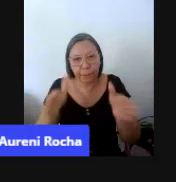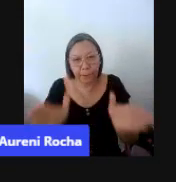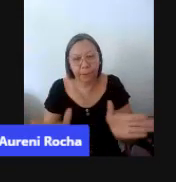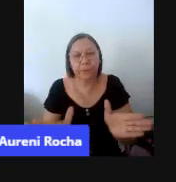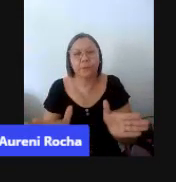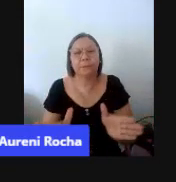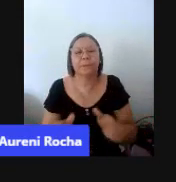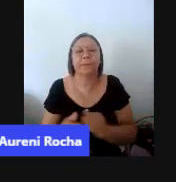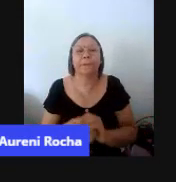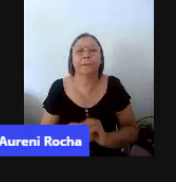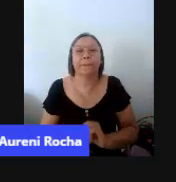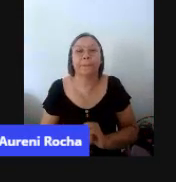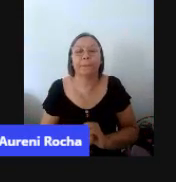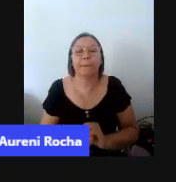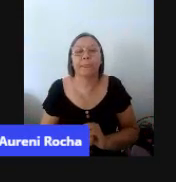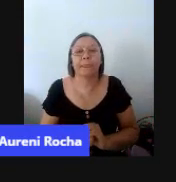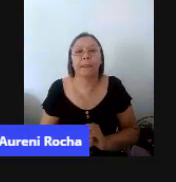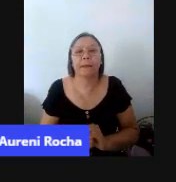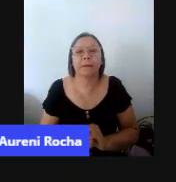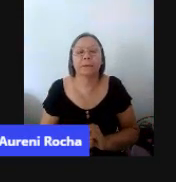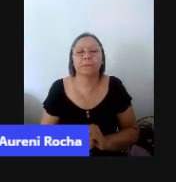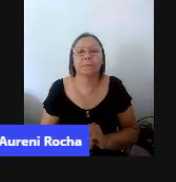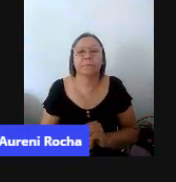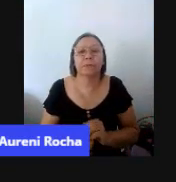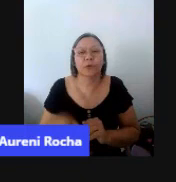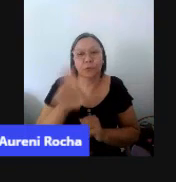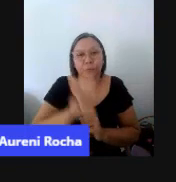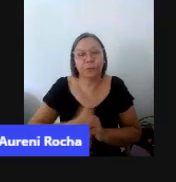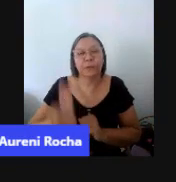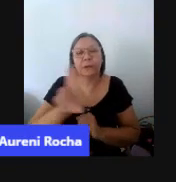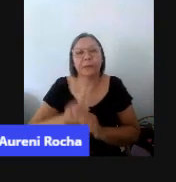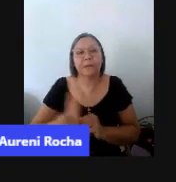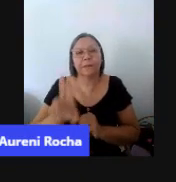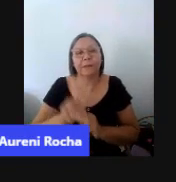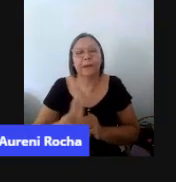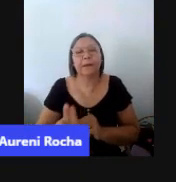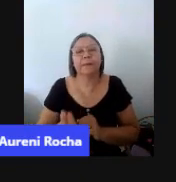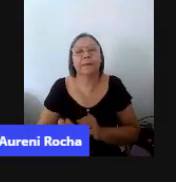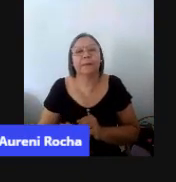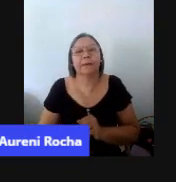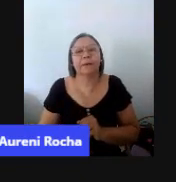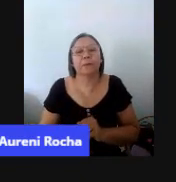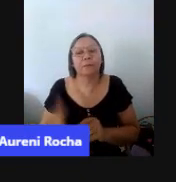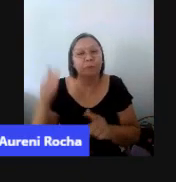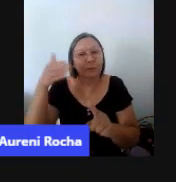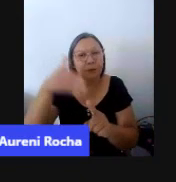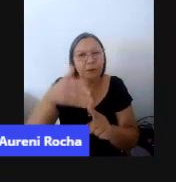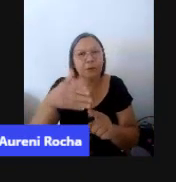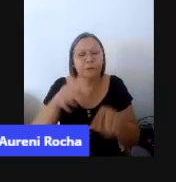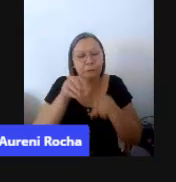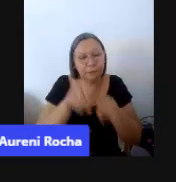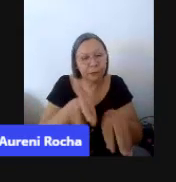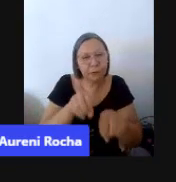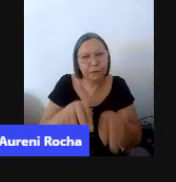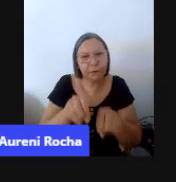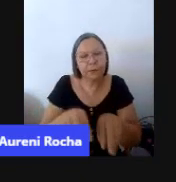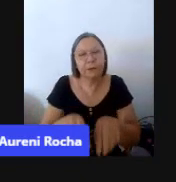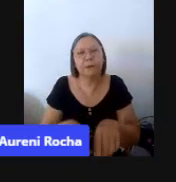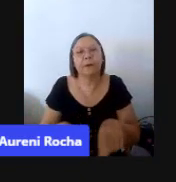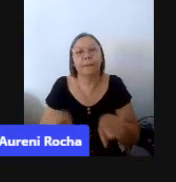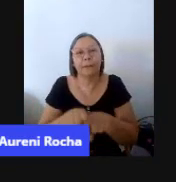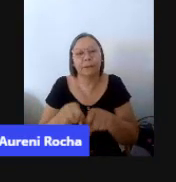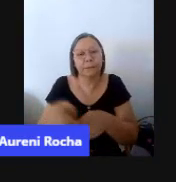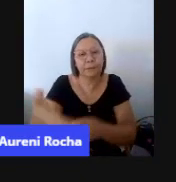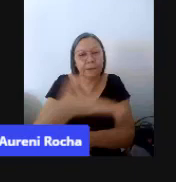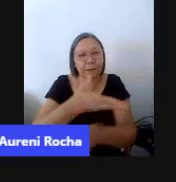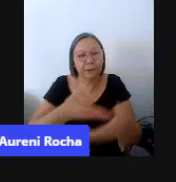só dentro de com propósito educativo, mas também em interações com a comunidade. Acho